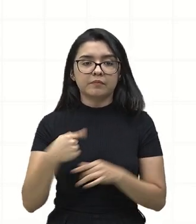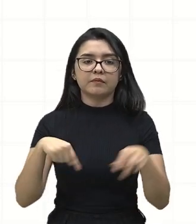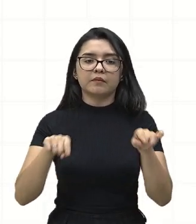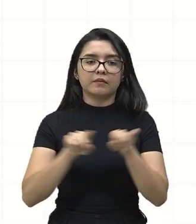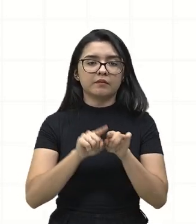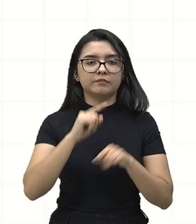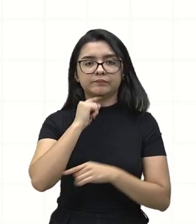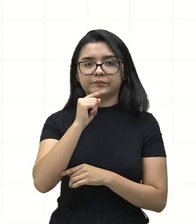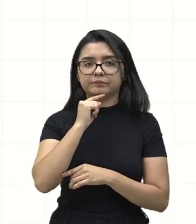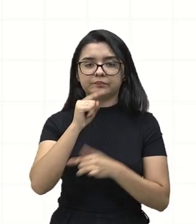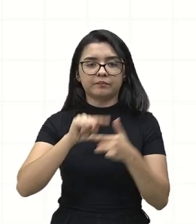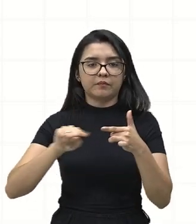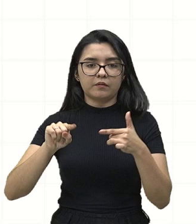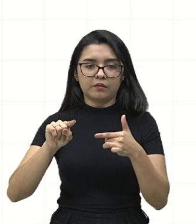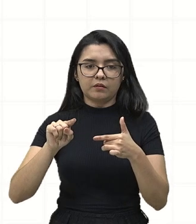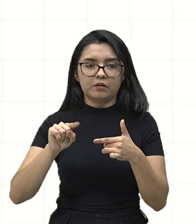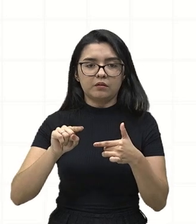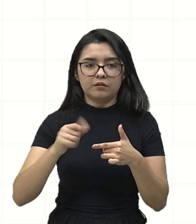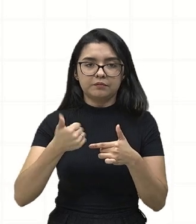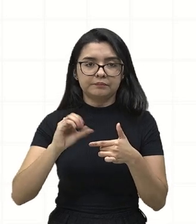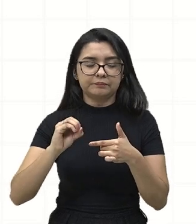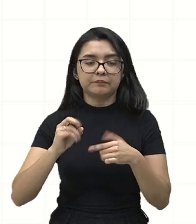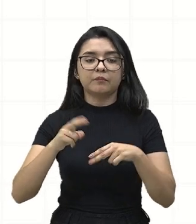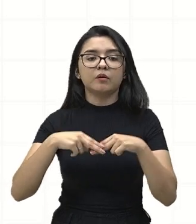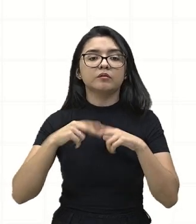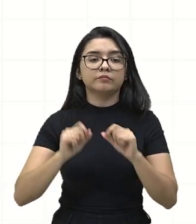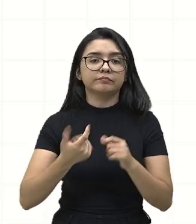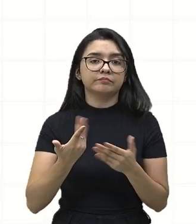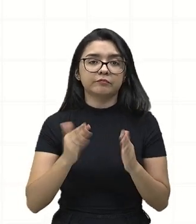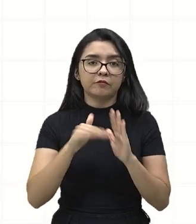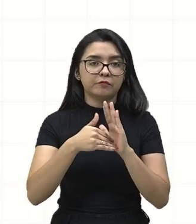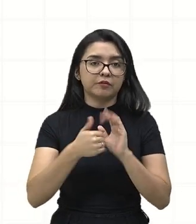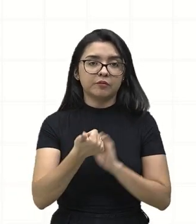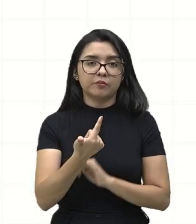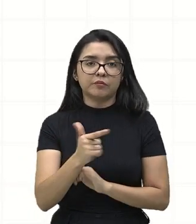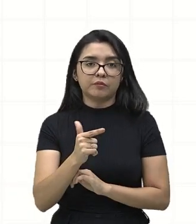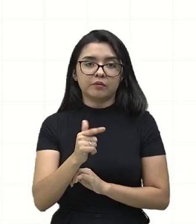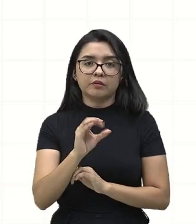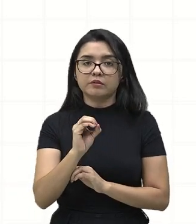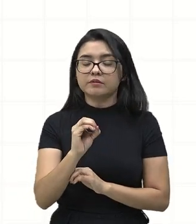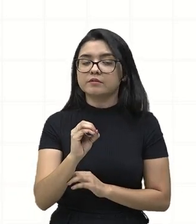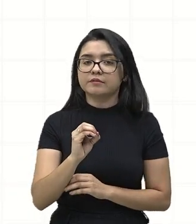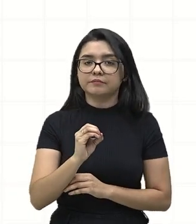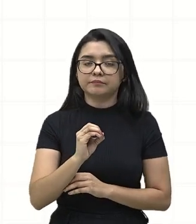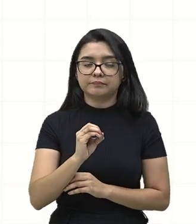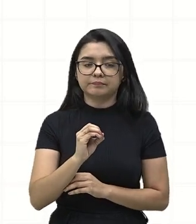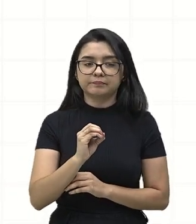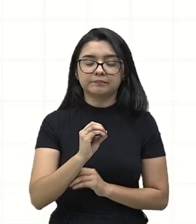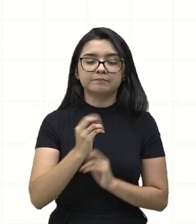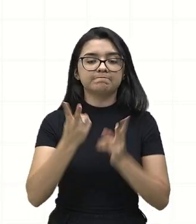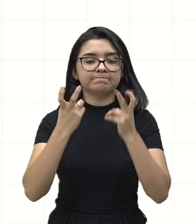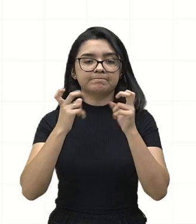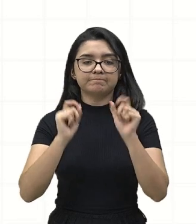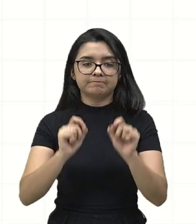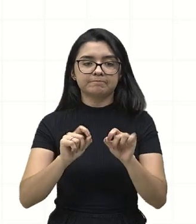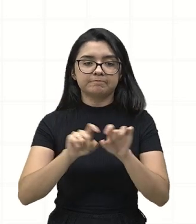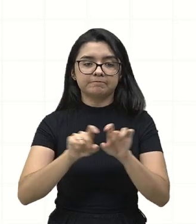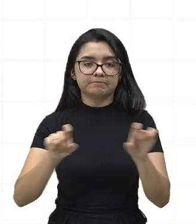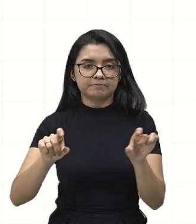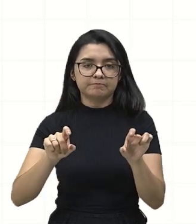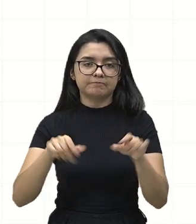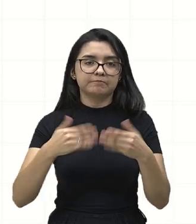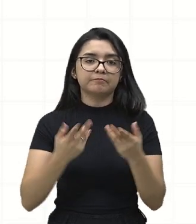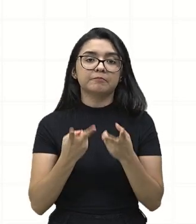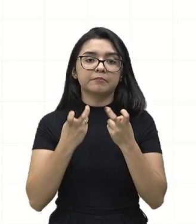6.342 não é divisível por 10. Por quê? Porque ele não termina em 0.